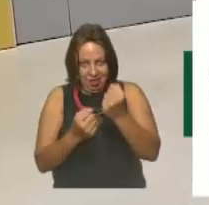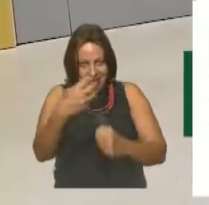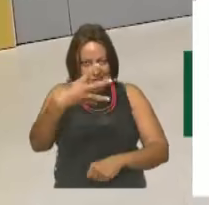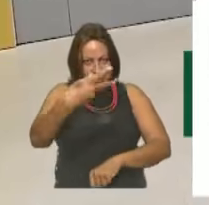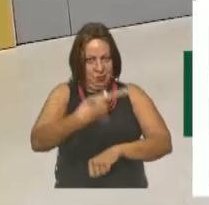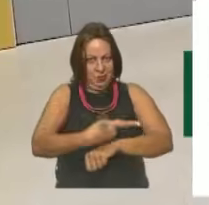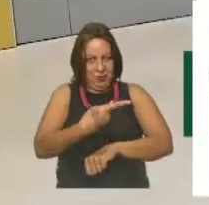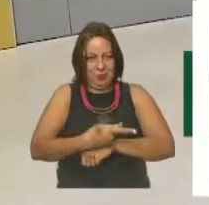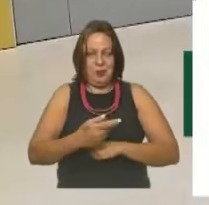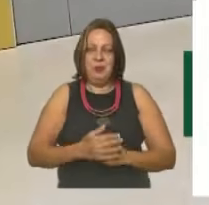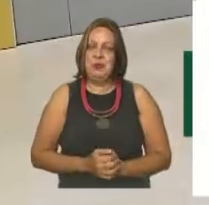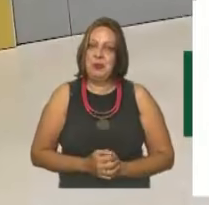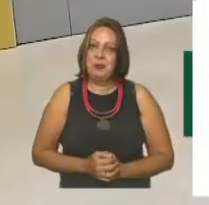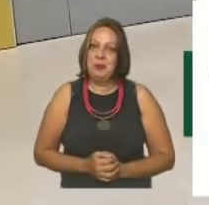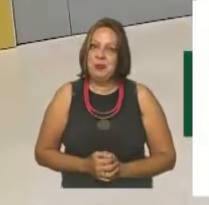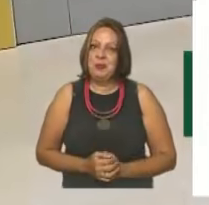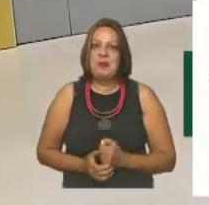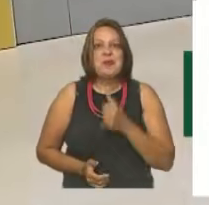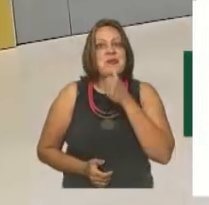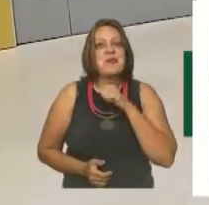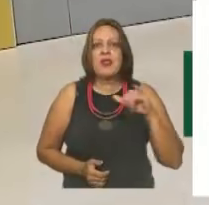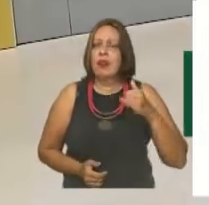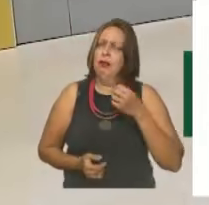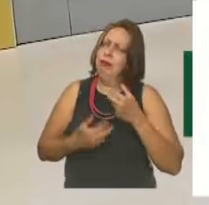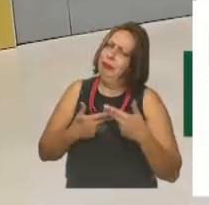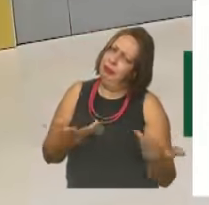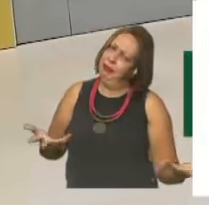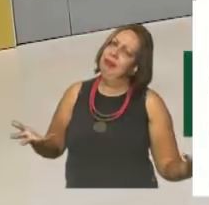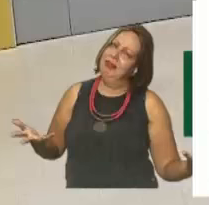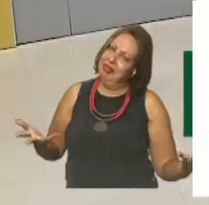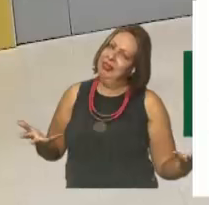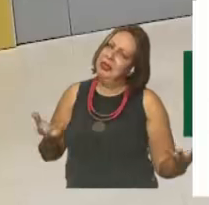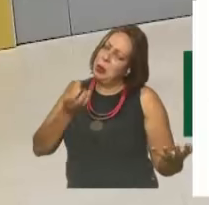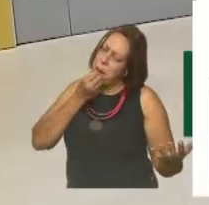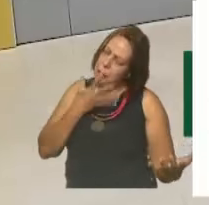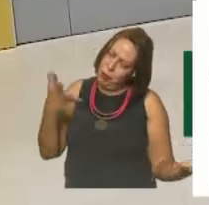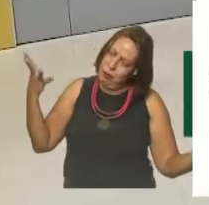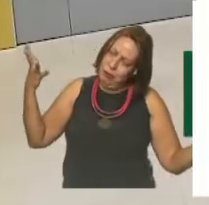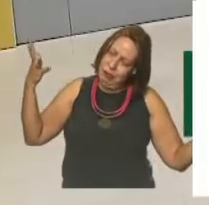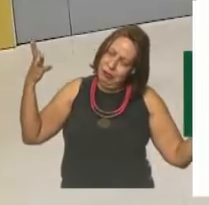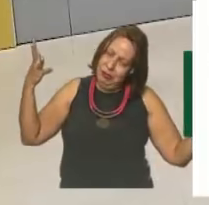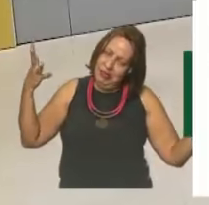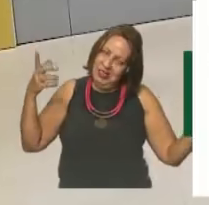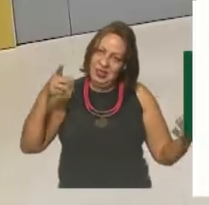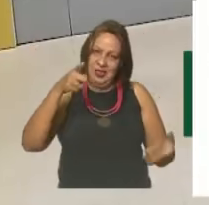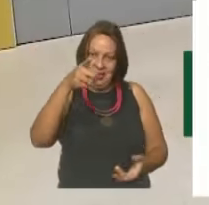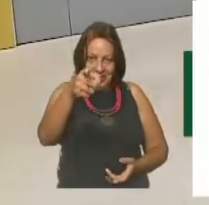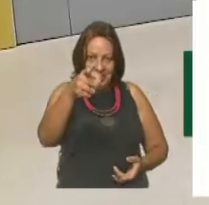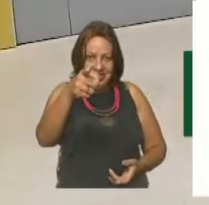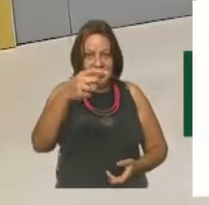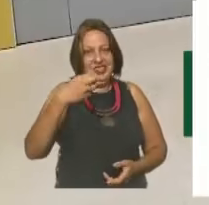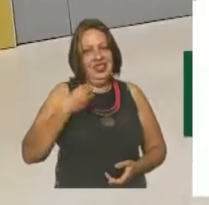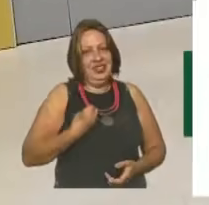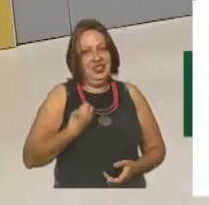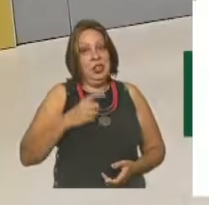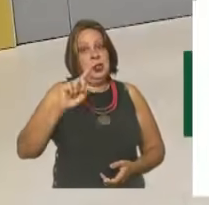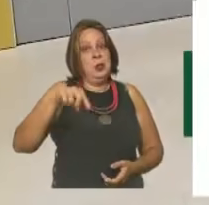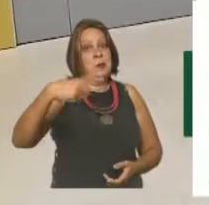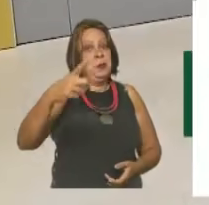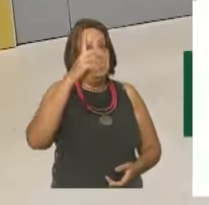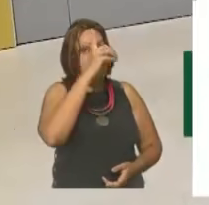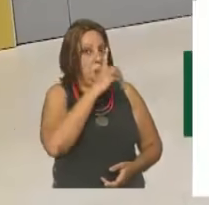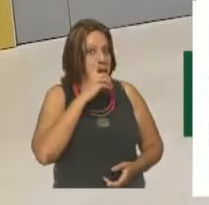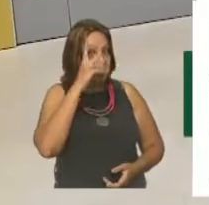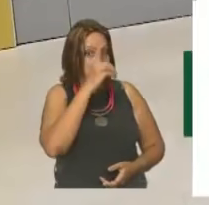prêmio. Olha aí, é coisa boa, hein? Coisa boa vai ser você participar aí do próximo domingo,